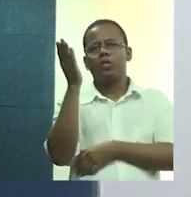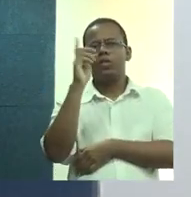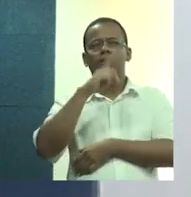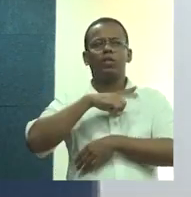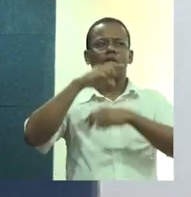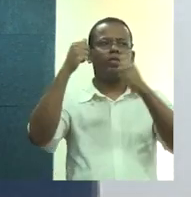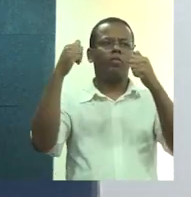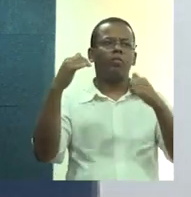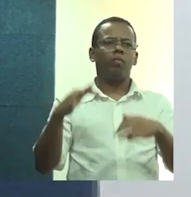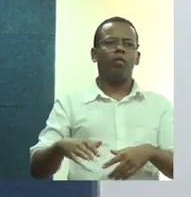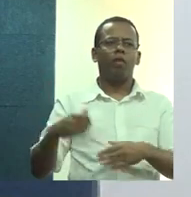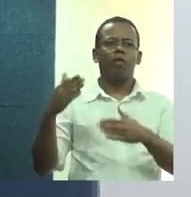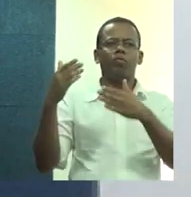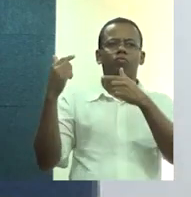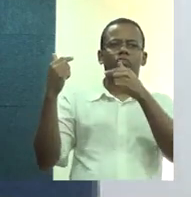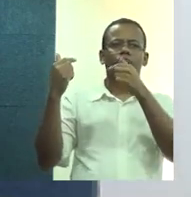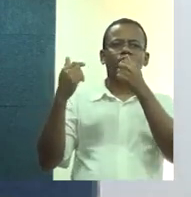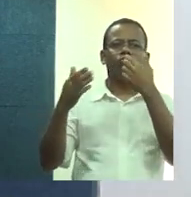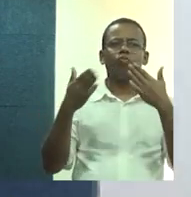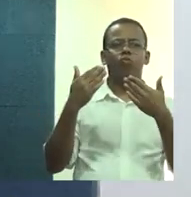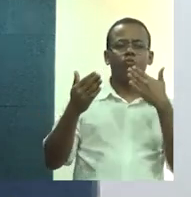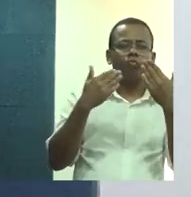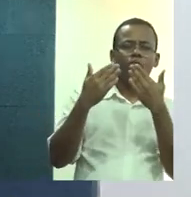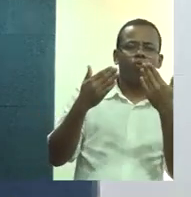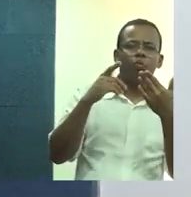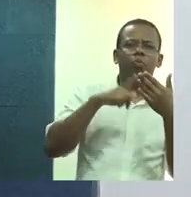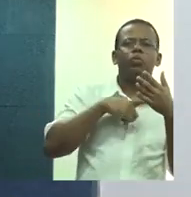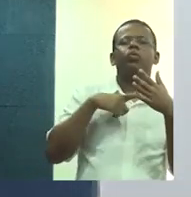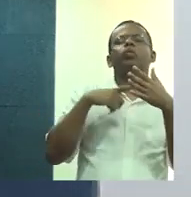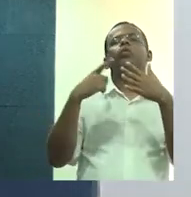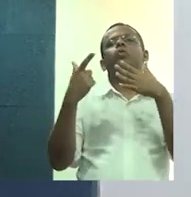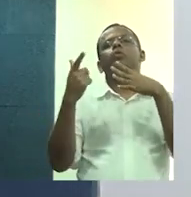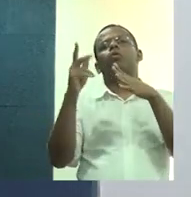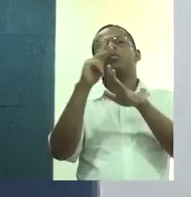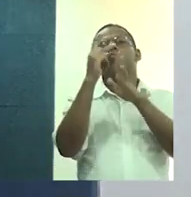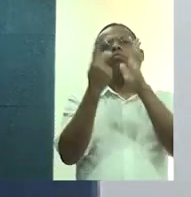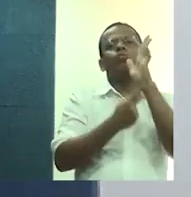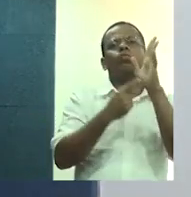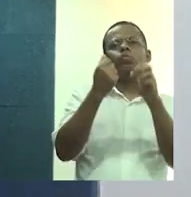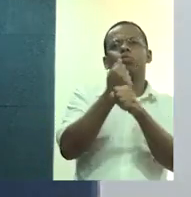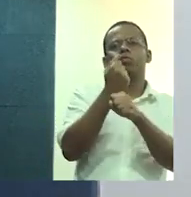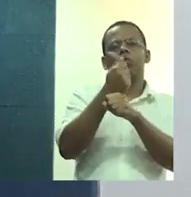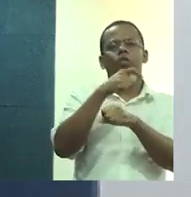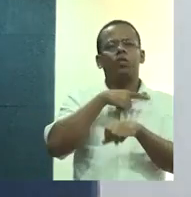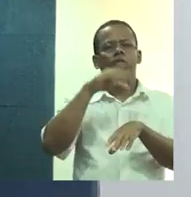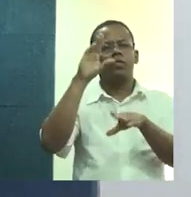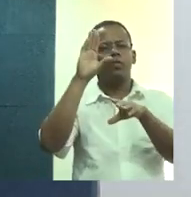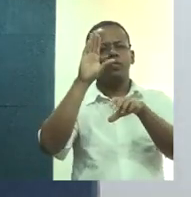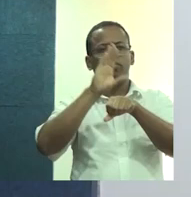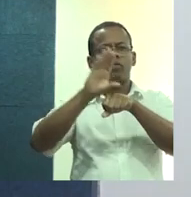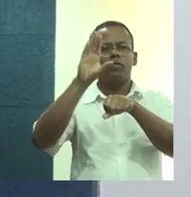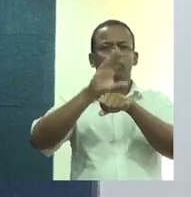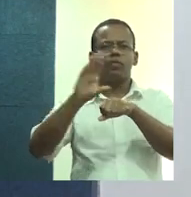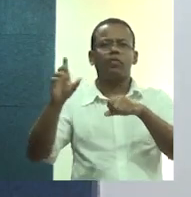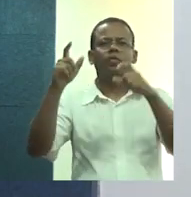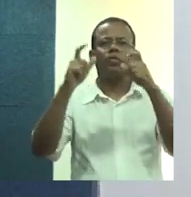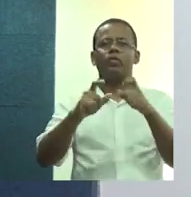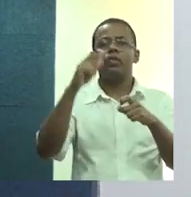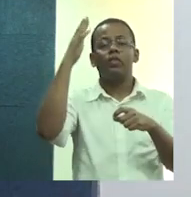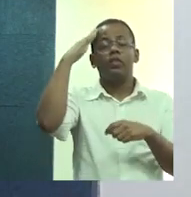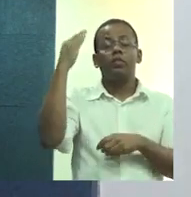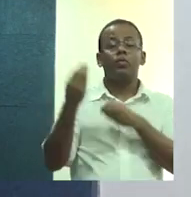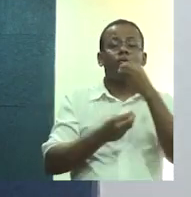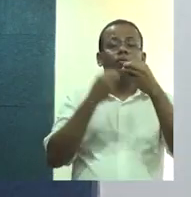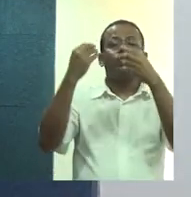colocado em discussão né para para construir esse programa Além das capacidades locais sabe como é